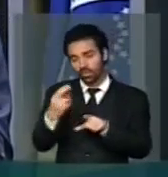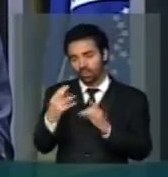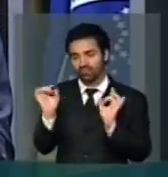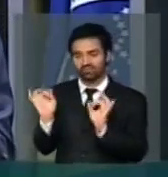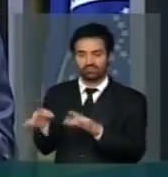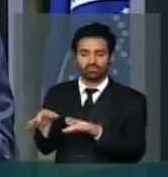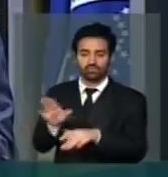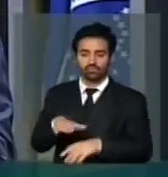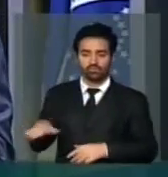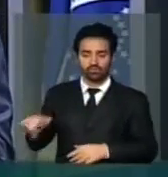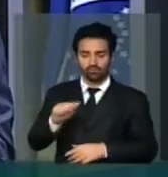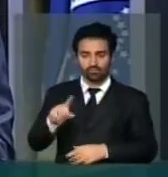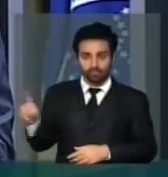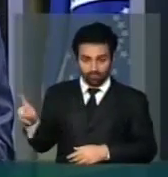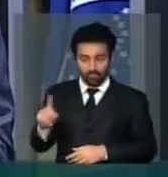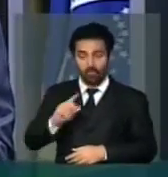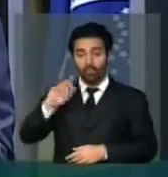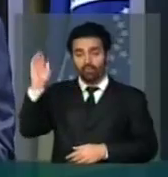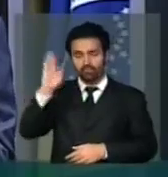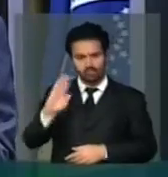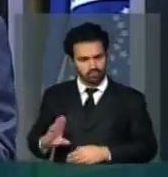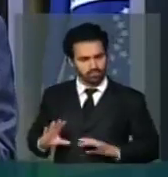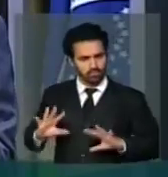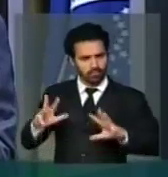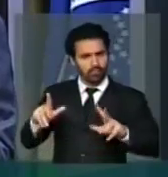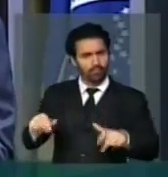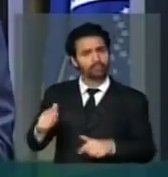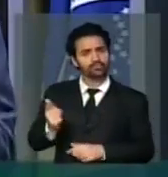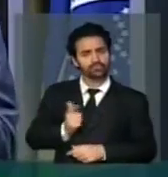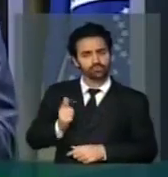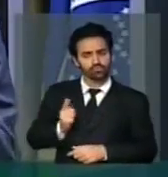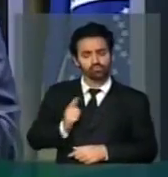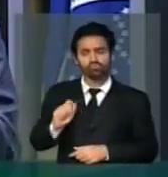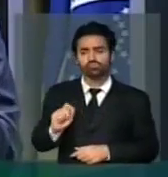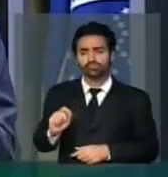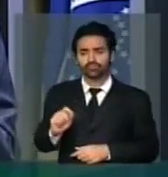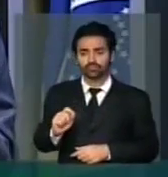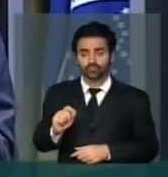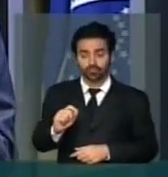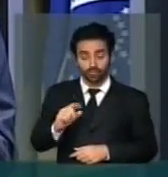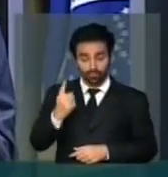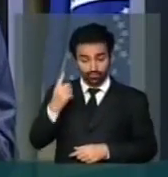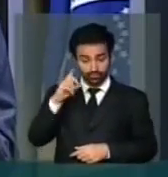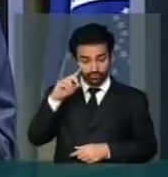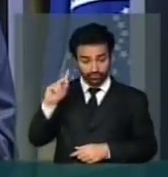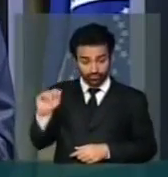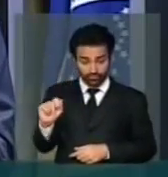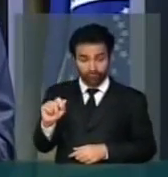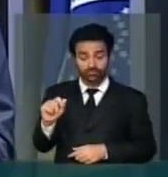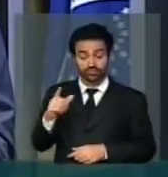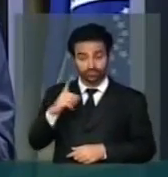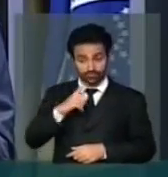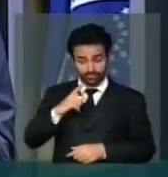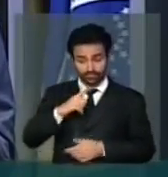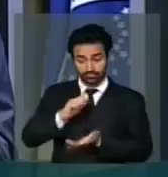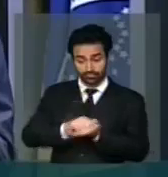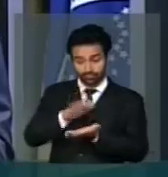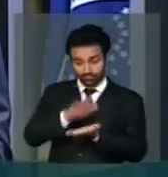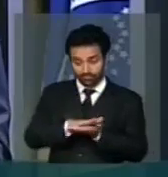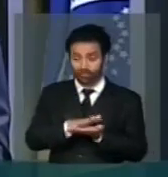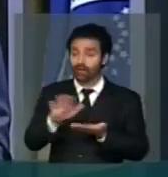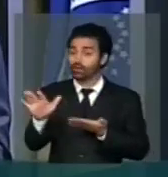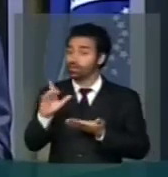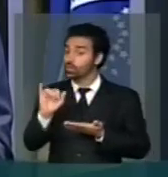criança e o adolescente. Em todo o país, a cada dia, são registrados, e aqui apenas os